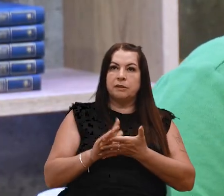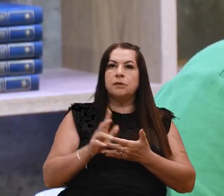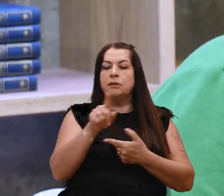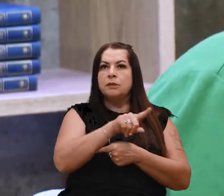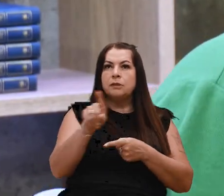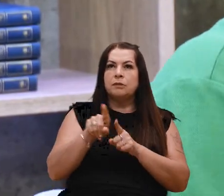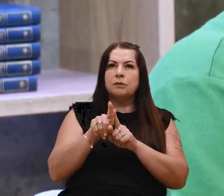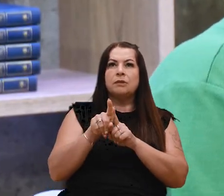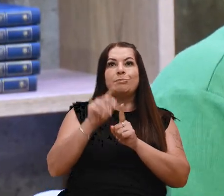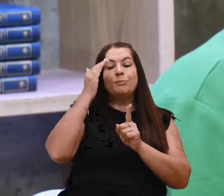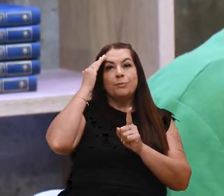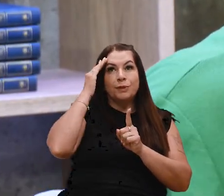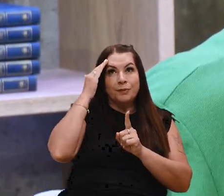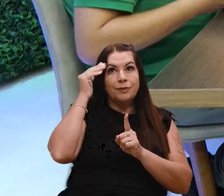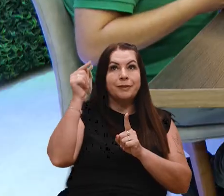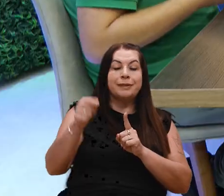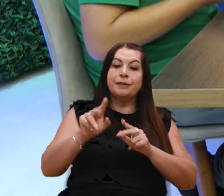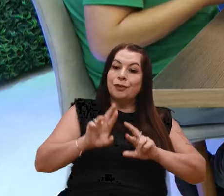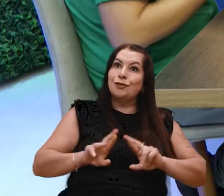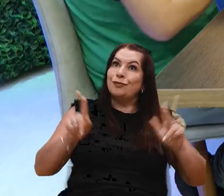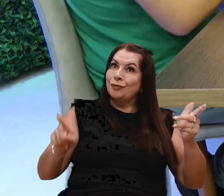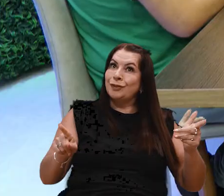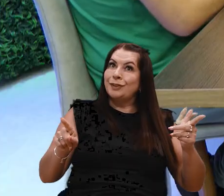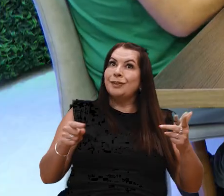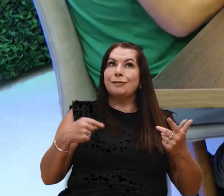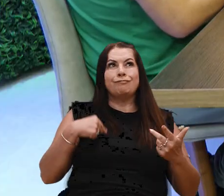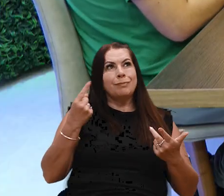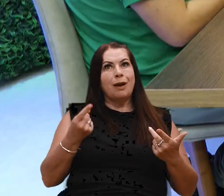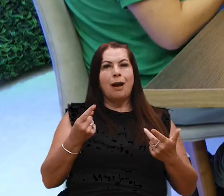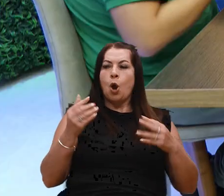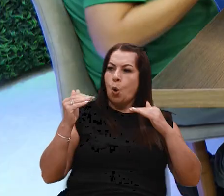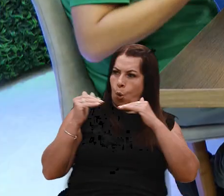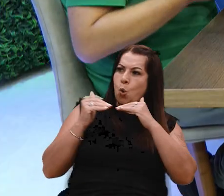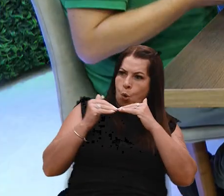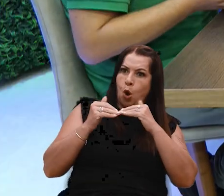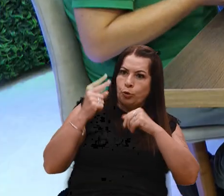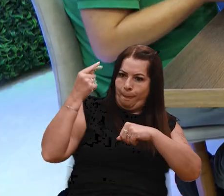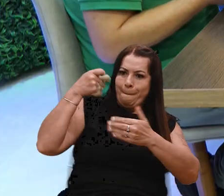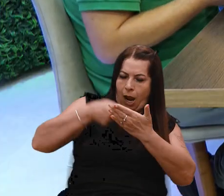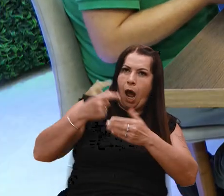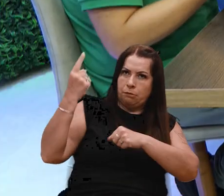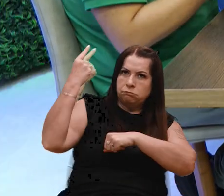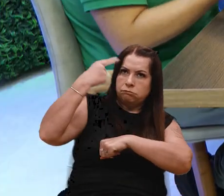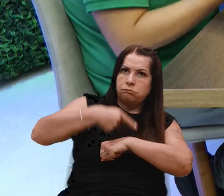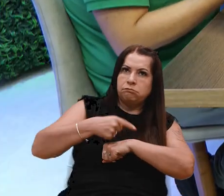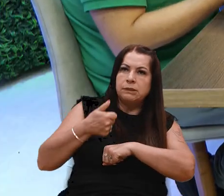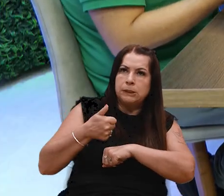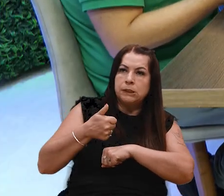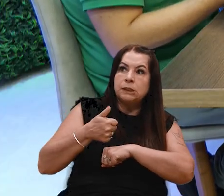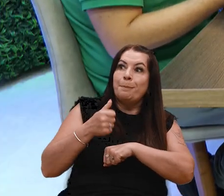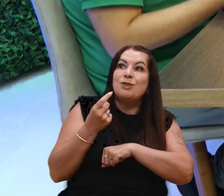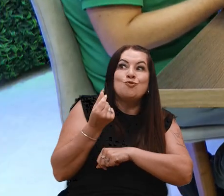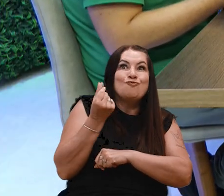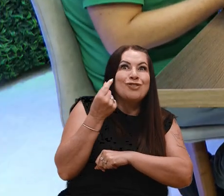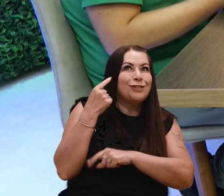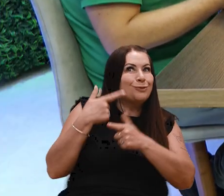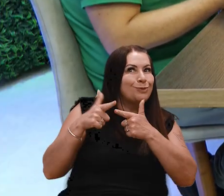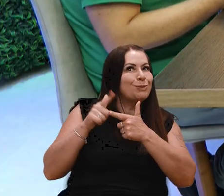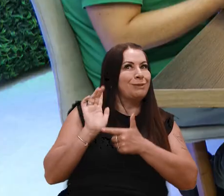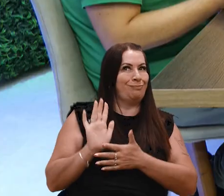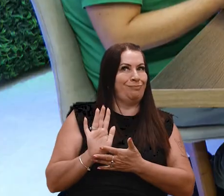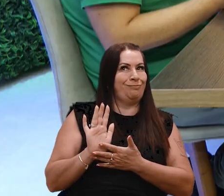para entender essa diferença. Tem muita gente, concordo com o pedágio. O problema é a questão do valor do pedágio,